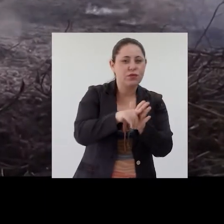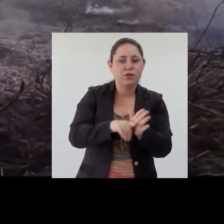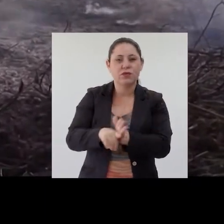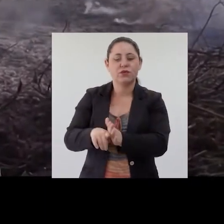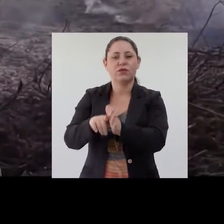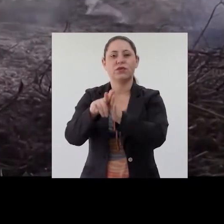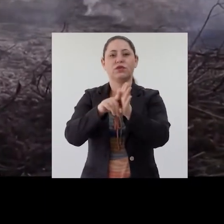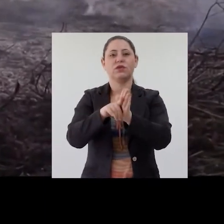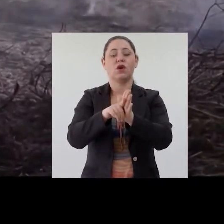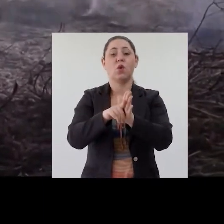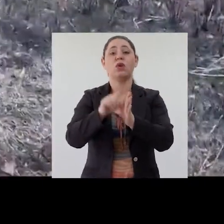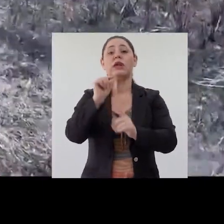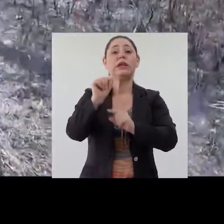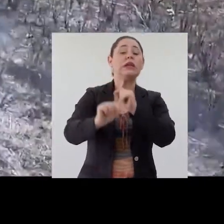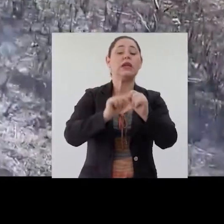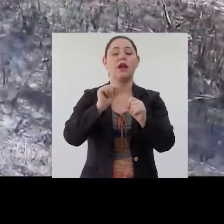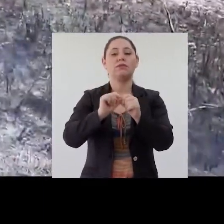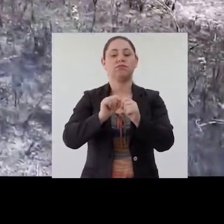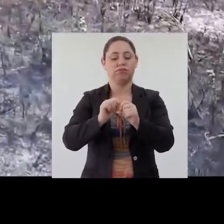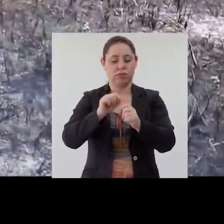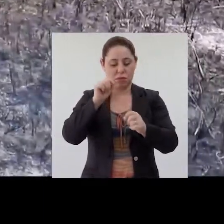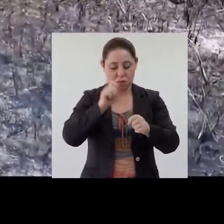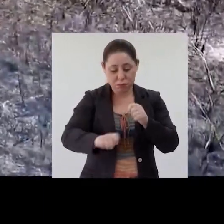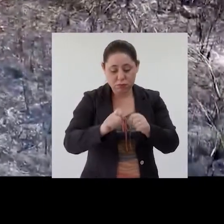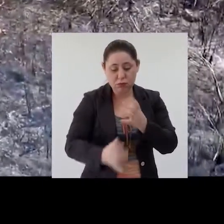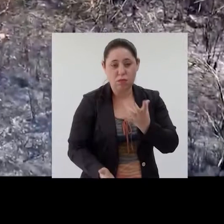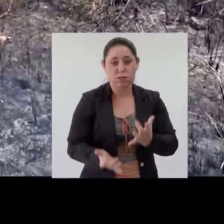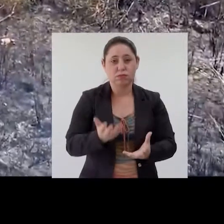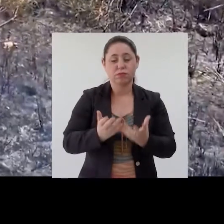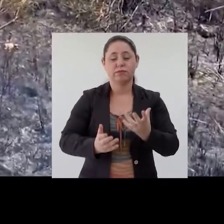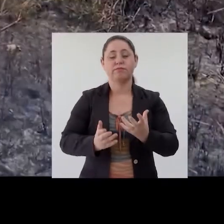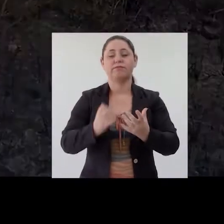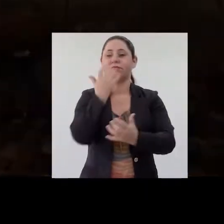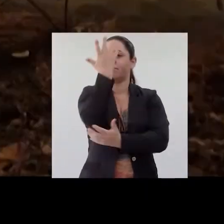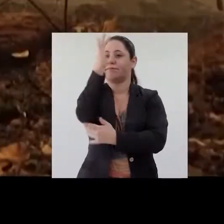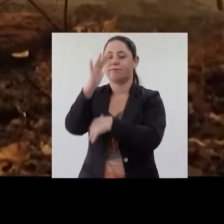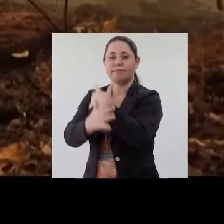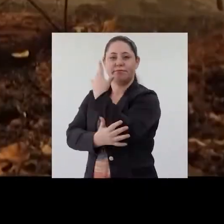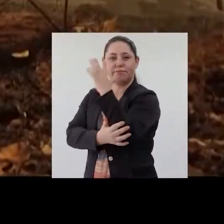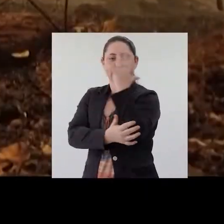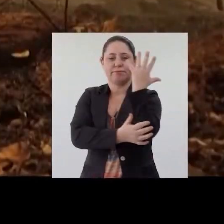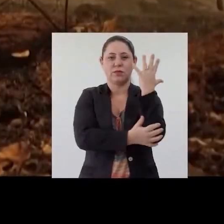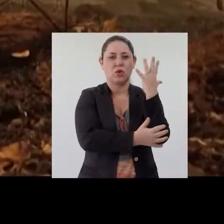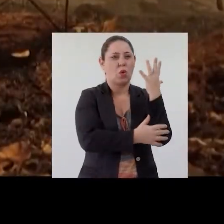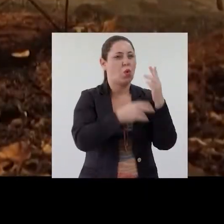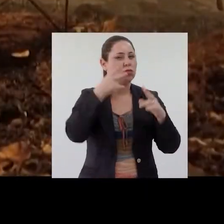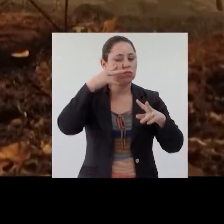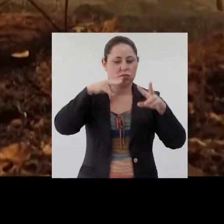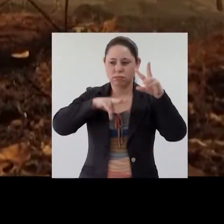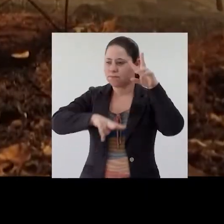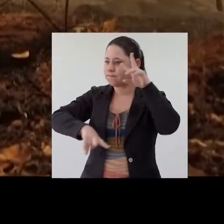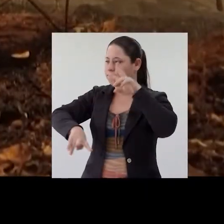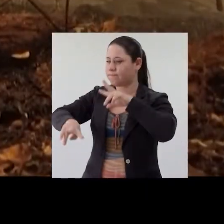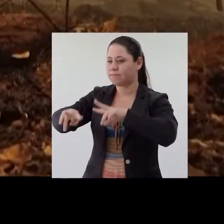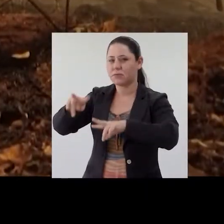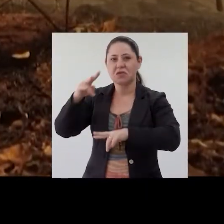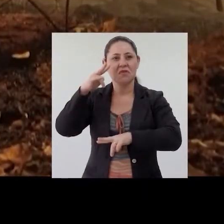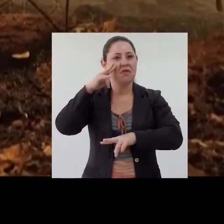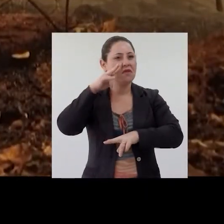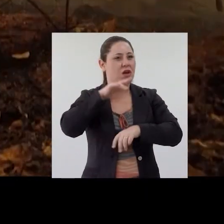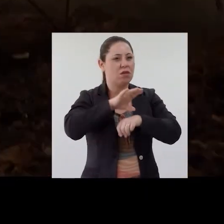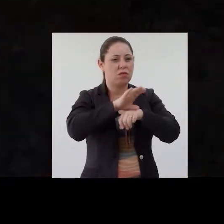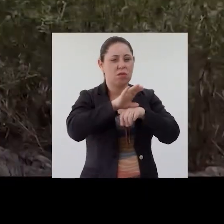está investigando a origem e os autores desses incêndios florestais. Por todo lado que se